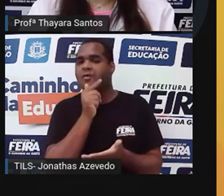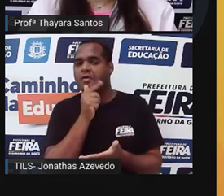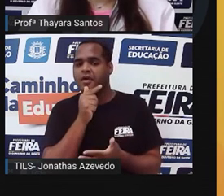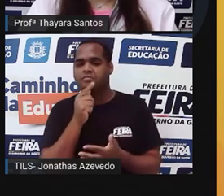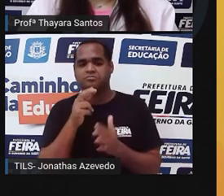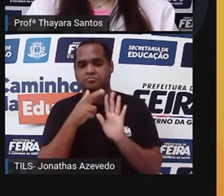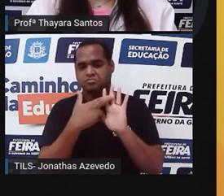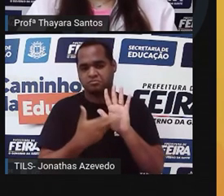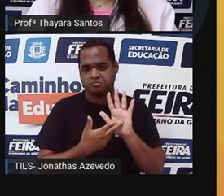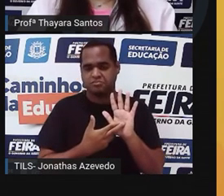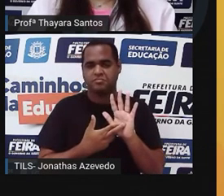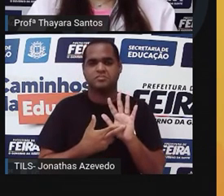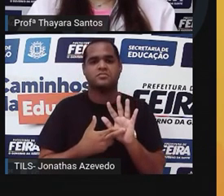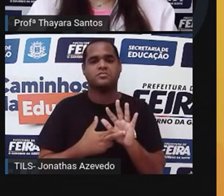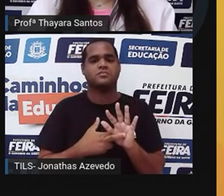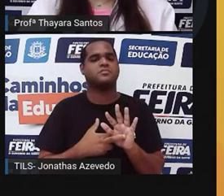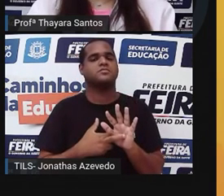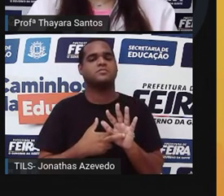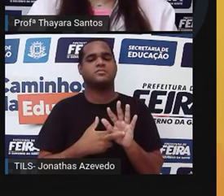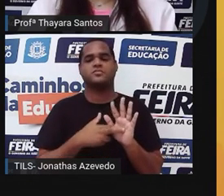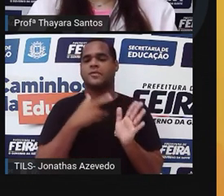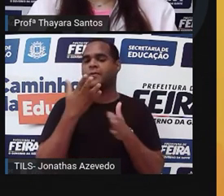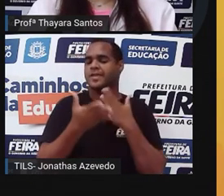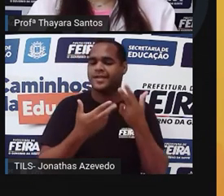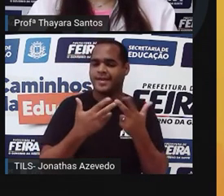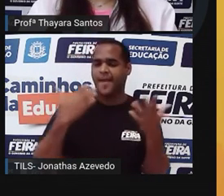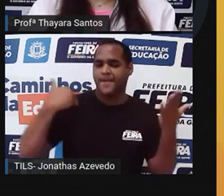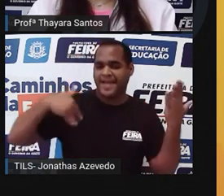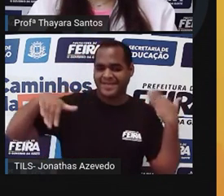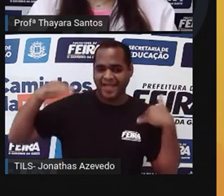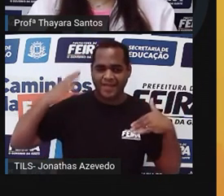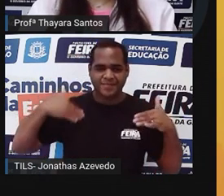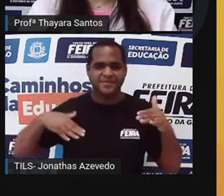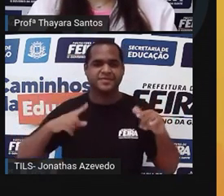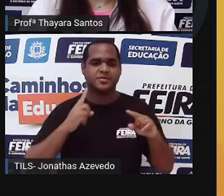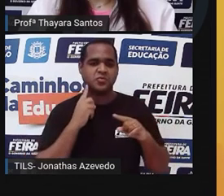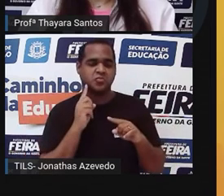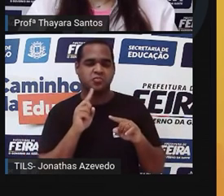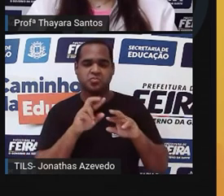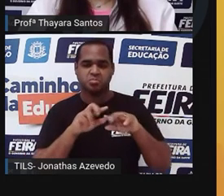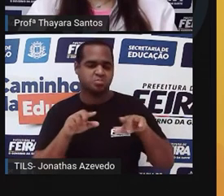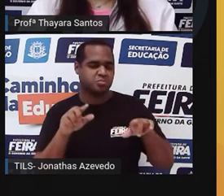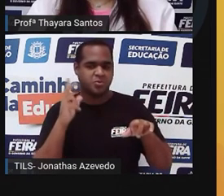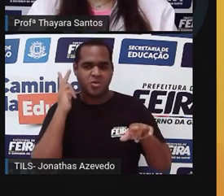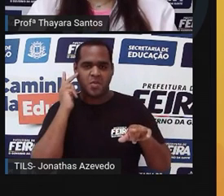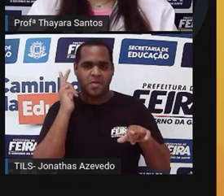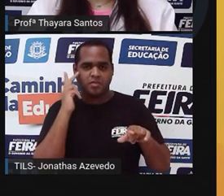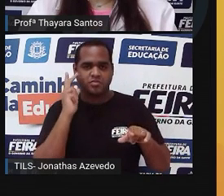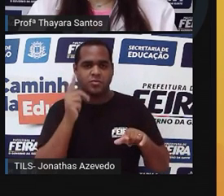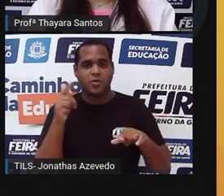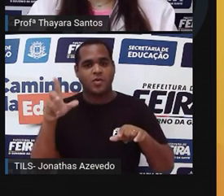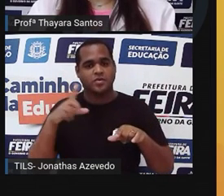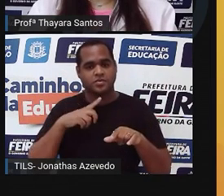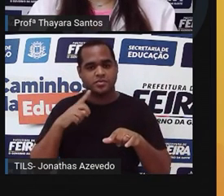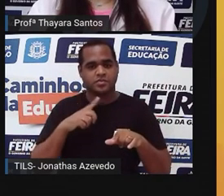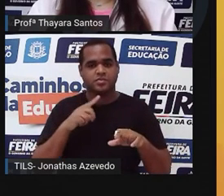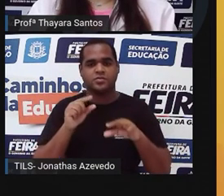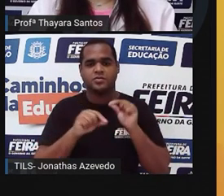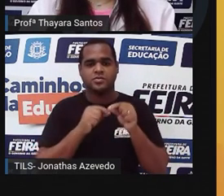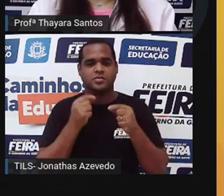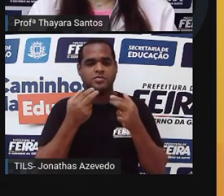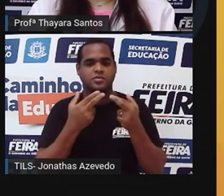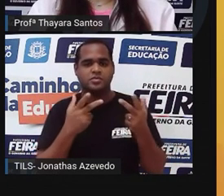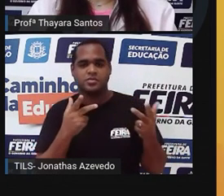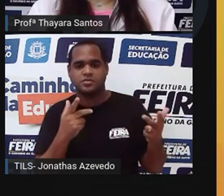regulação, aqui o serviço de lazer eu vou colocar como provisionamento, controle de patógenos também vou colocar